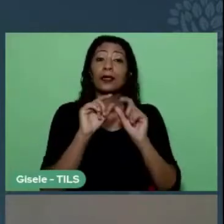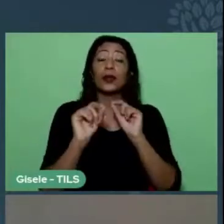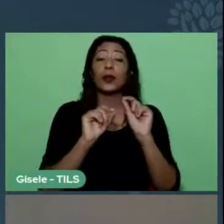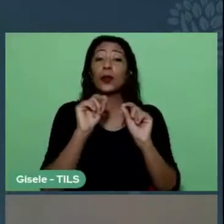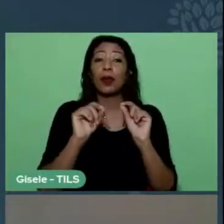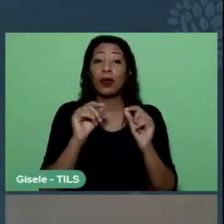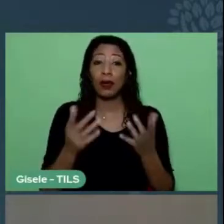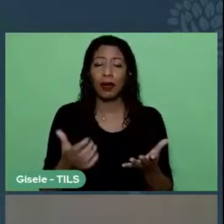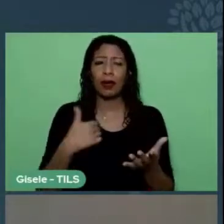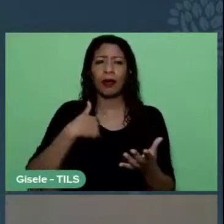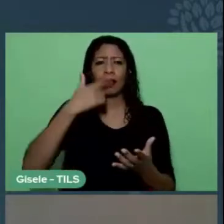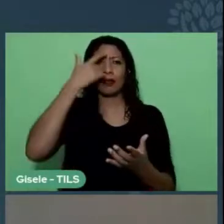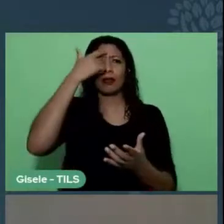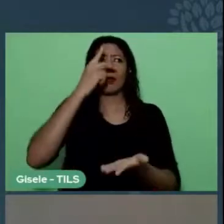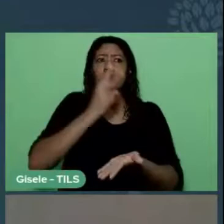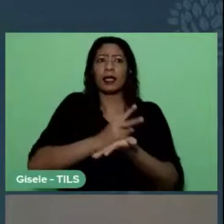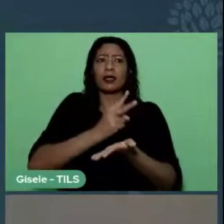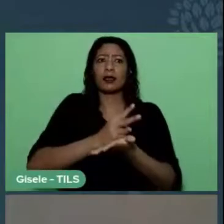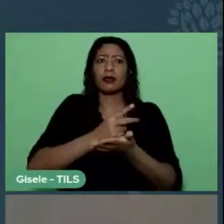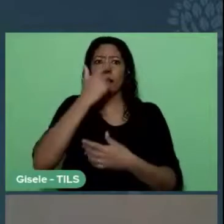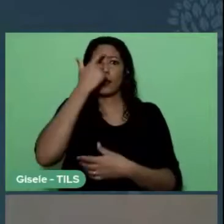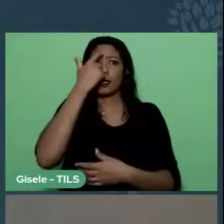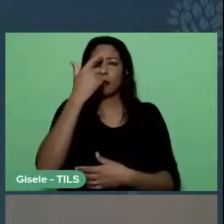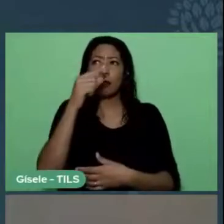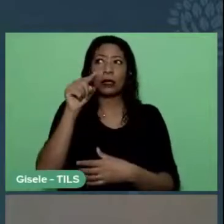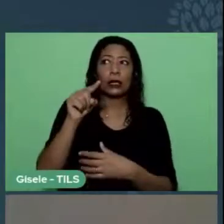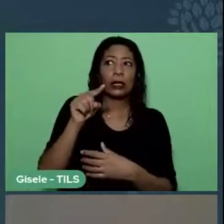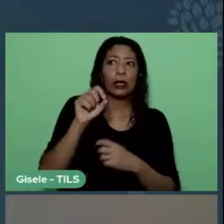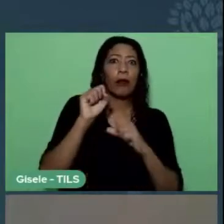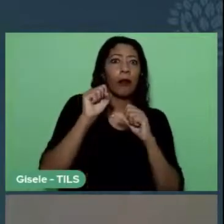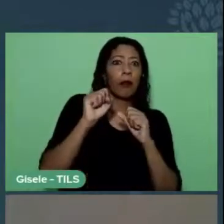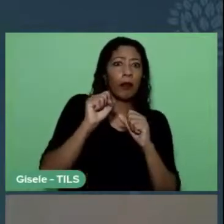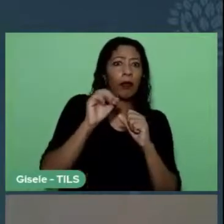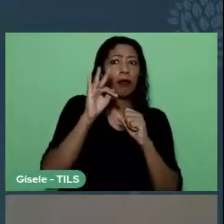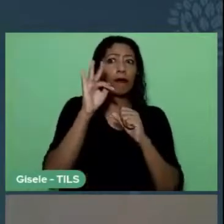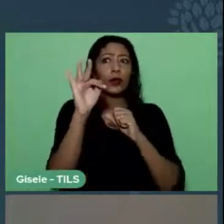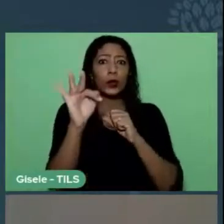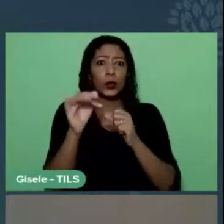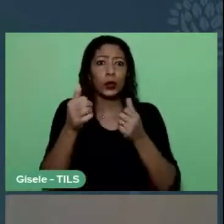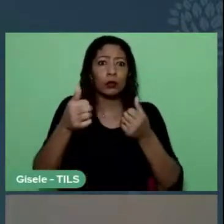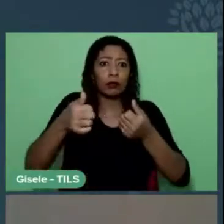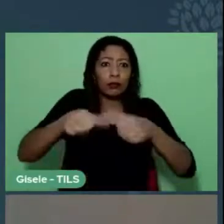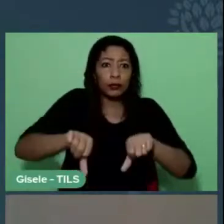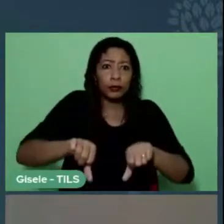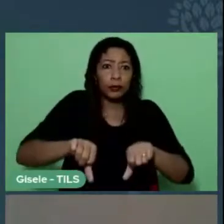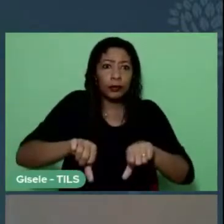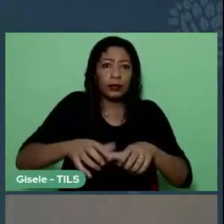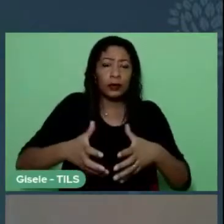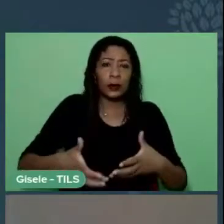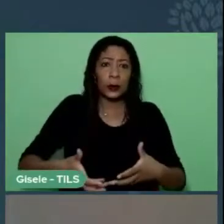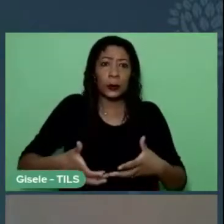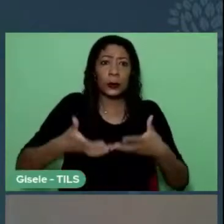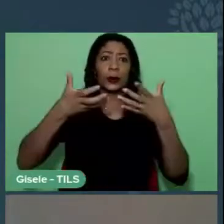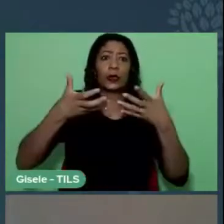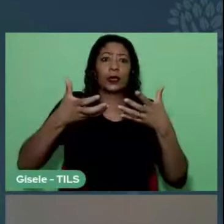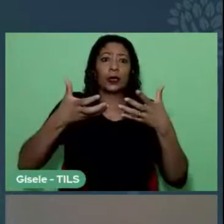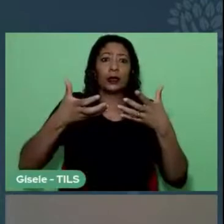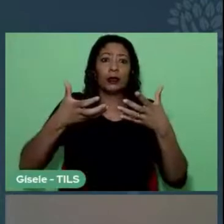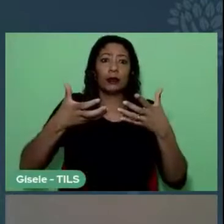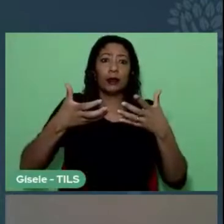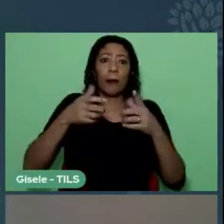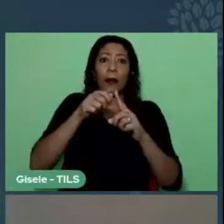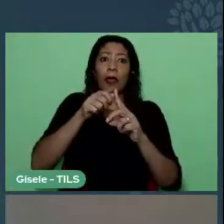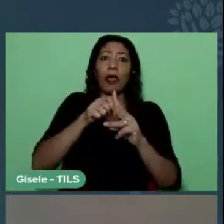sempre pensando, nossa, esse paciente está em risco de talvez ter uma crise, uma exacerbação que a gente fala daqui a alguns